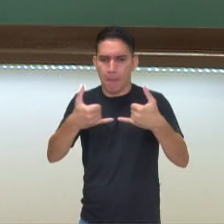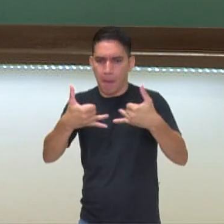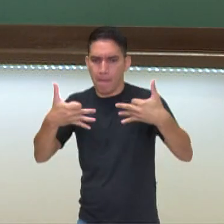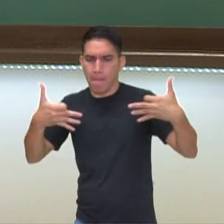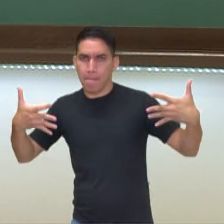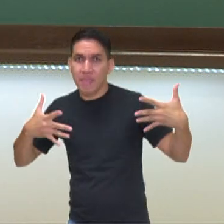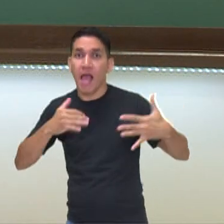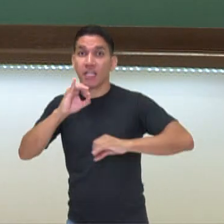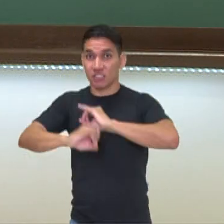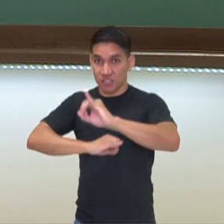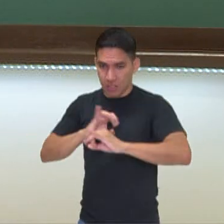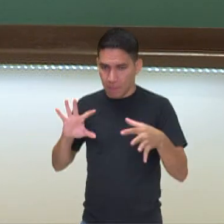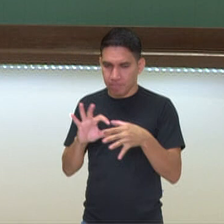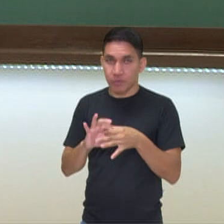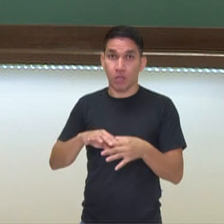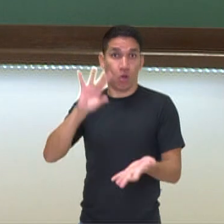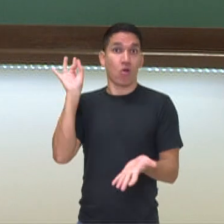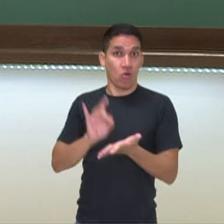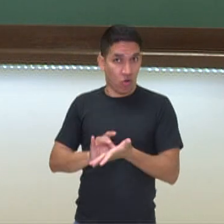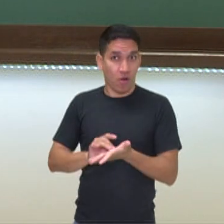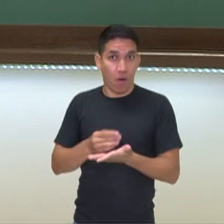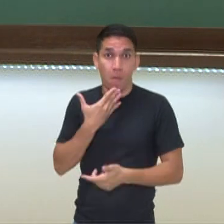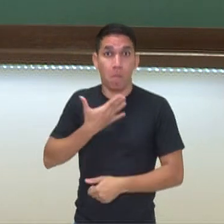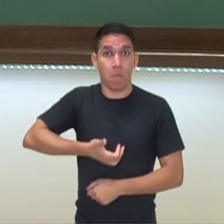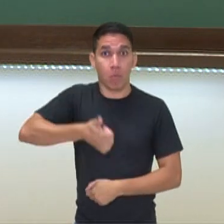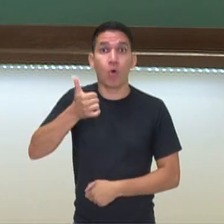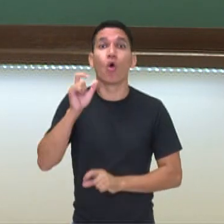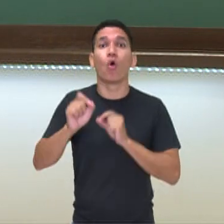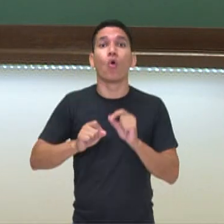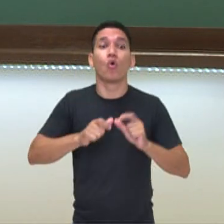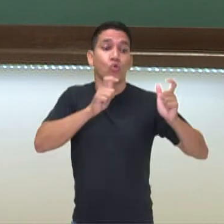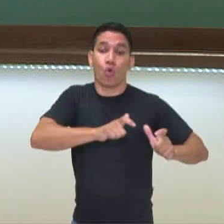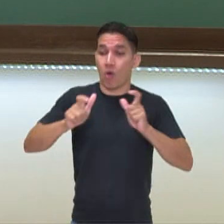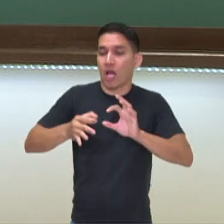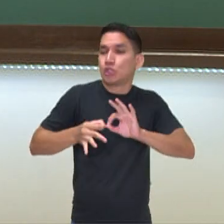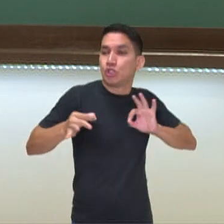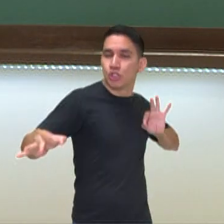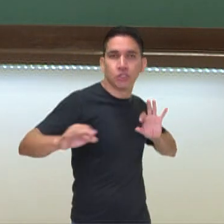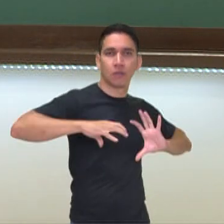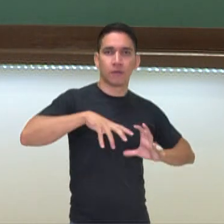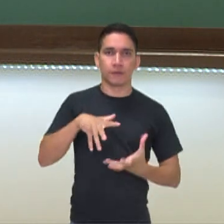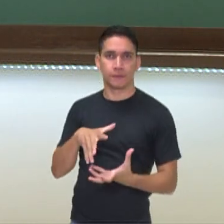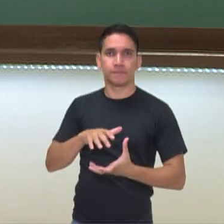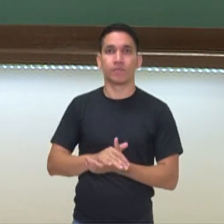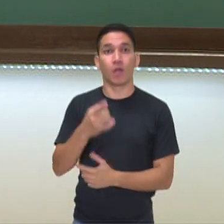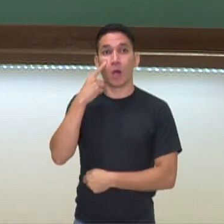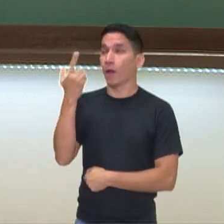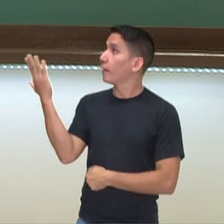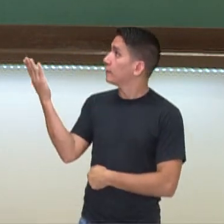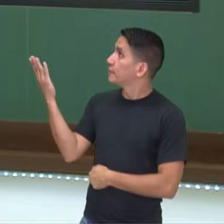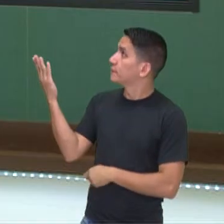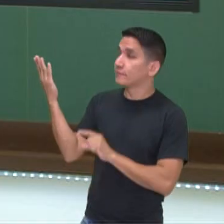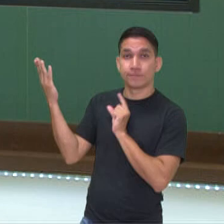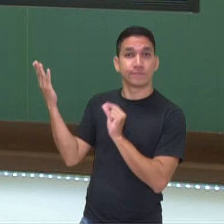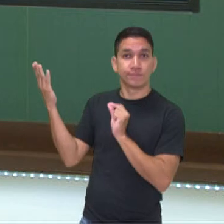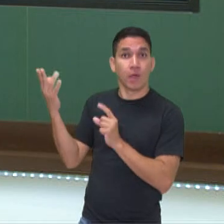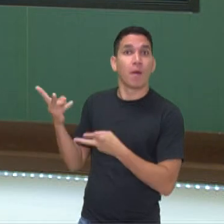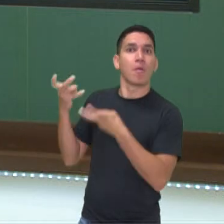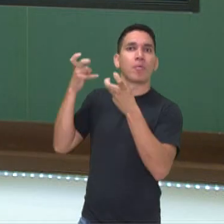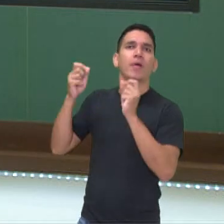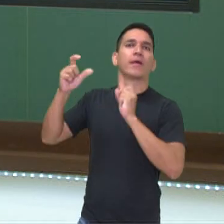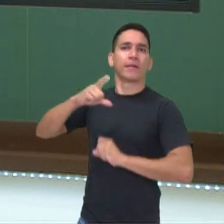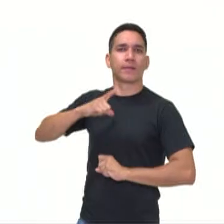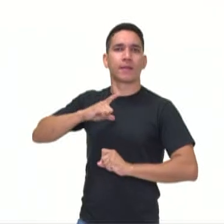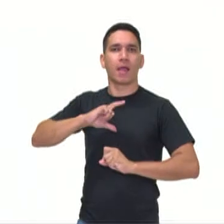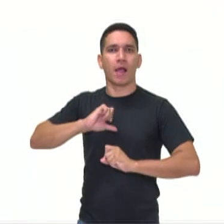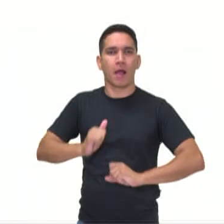possibilitam uma comunicação efetiva entre os pontos mais distantes do nosso planeta. Aqui na tela, ó, a gente vai perceber um